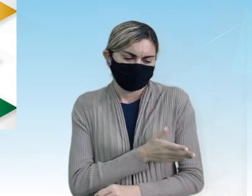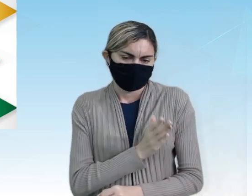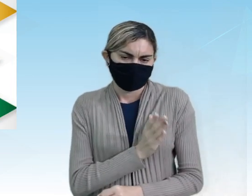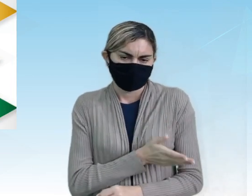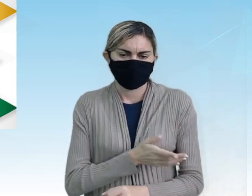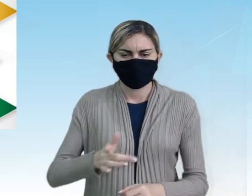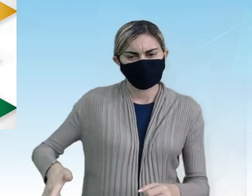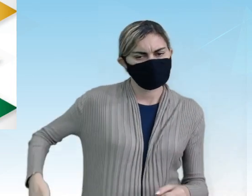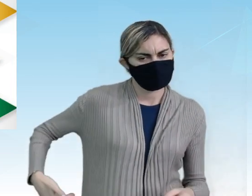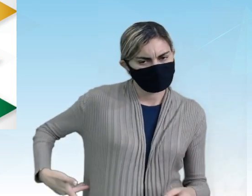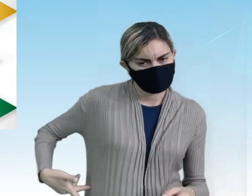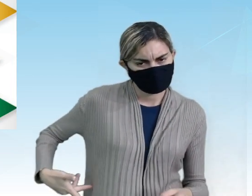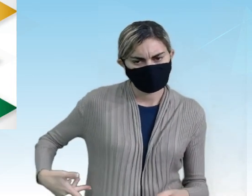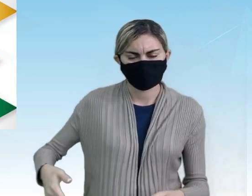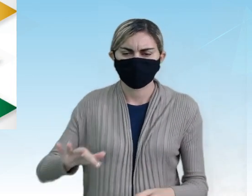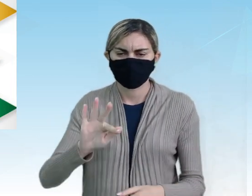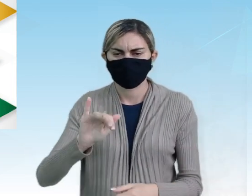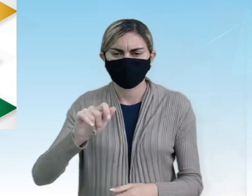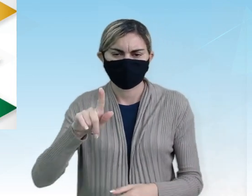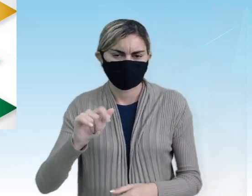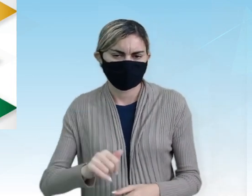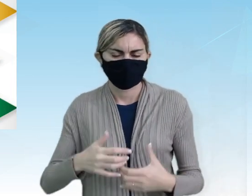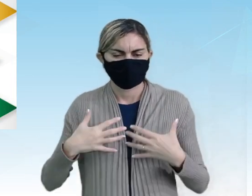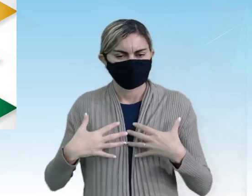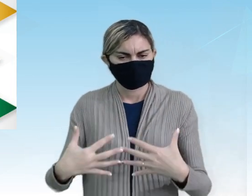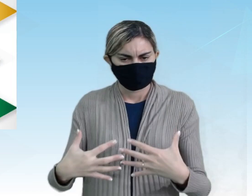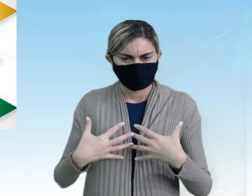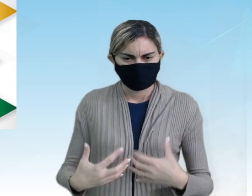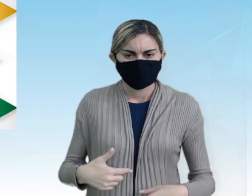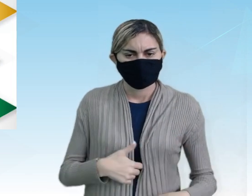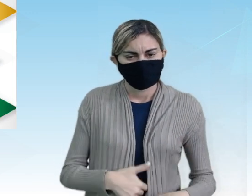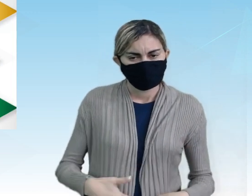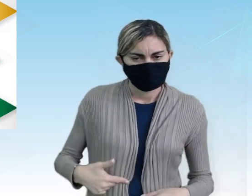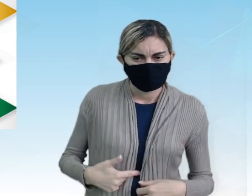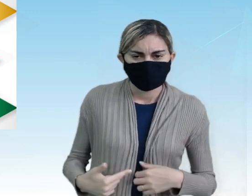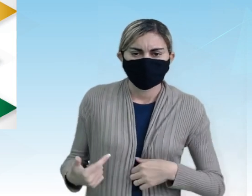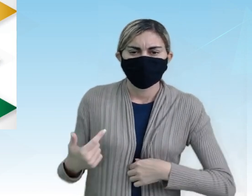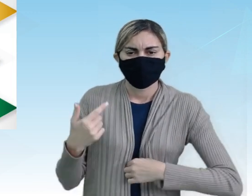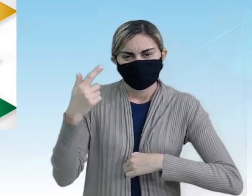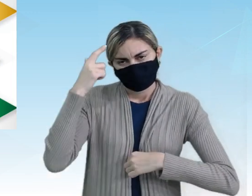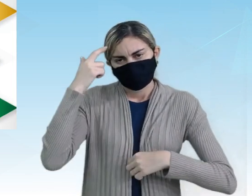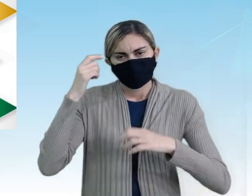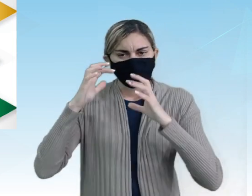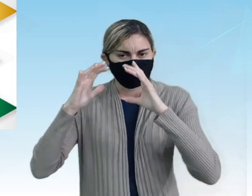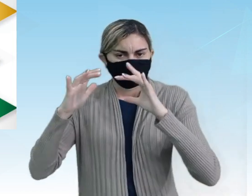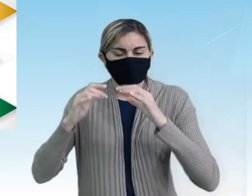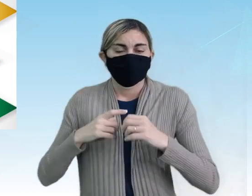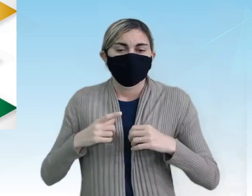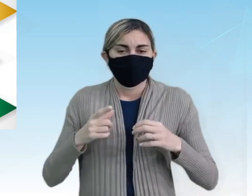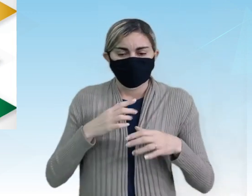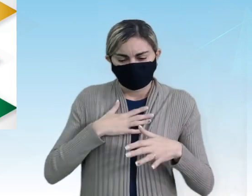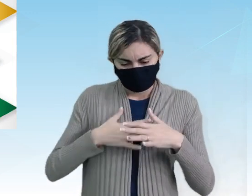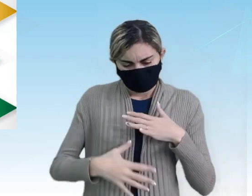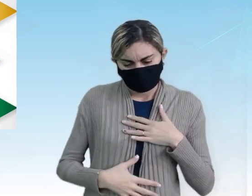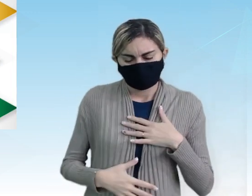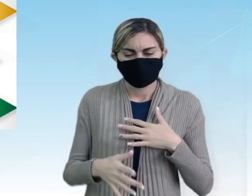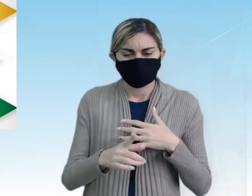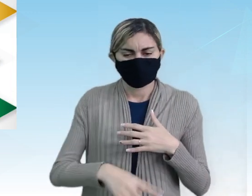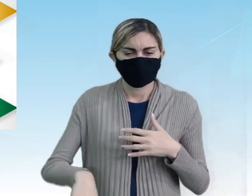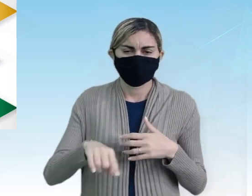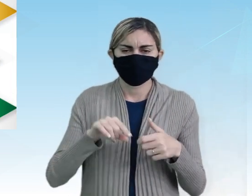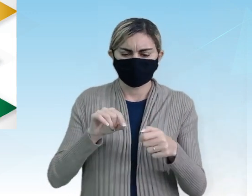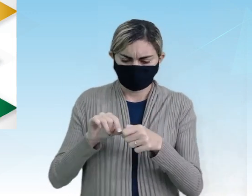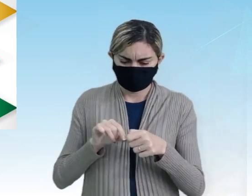os rins, o fígado, o pulmão, o estômago, o cérebro, porque os órgãos, na realidade, eles vão